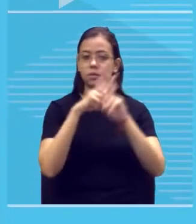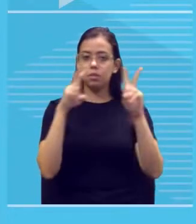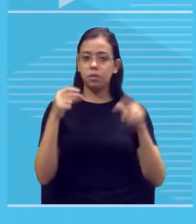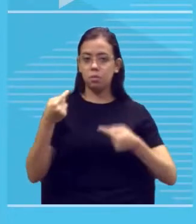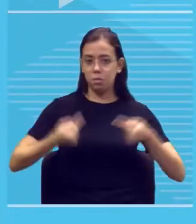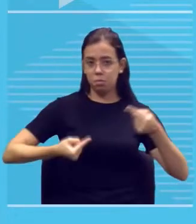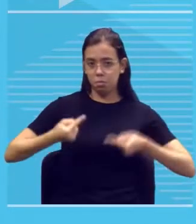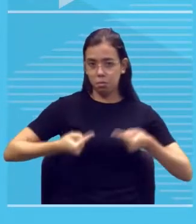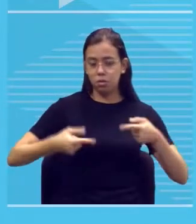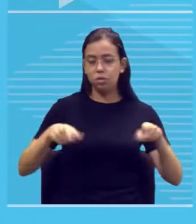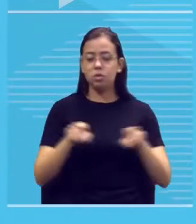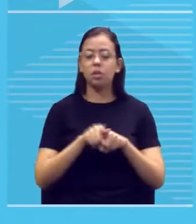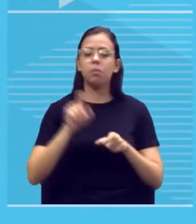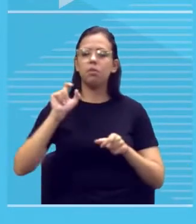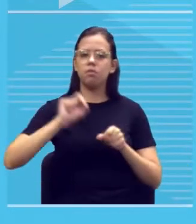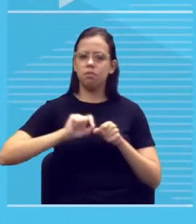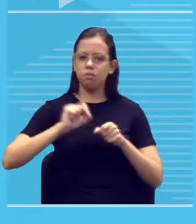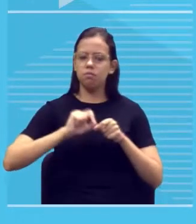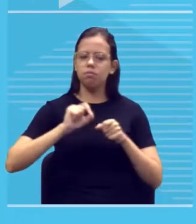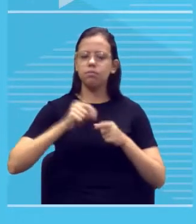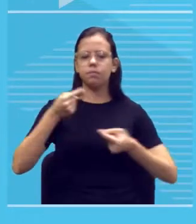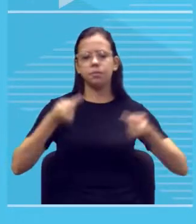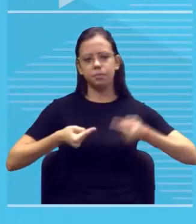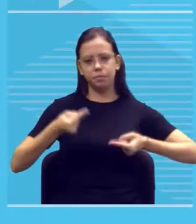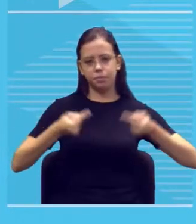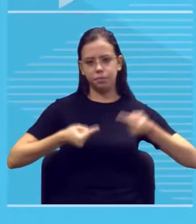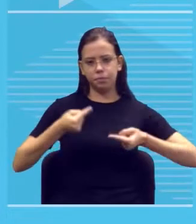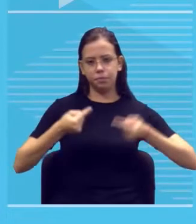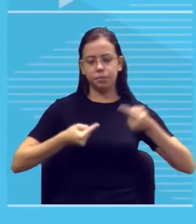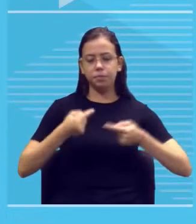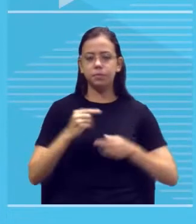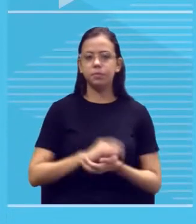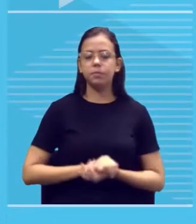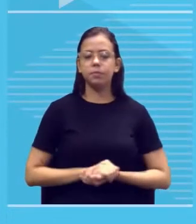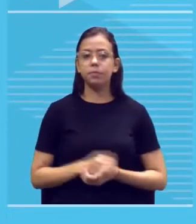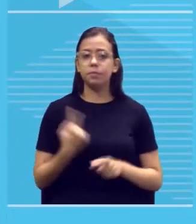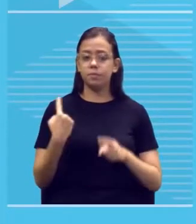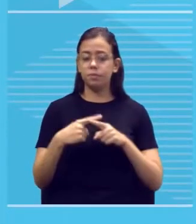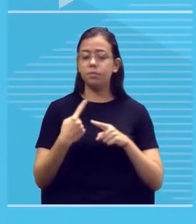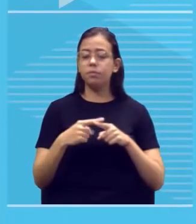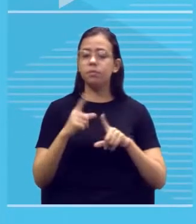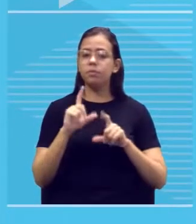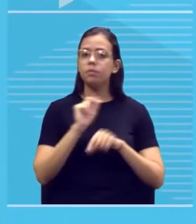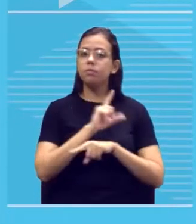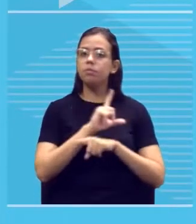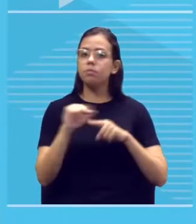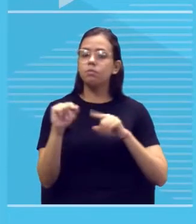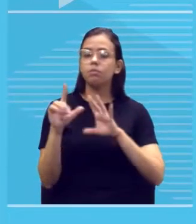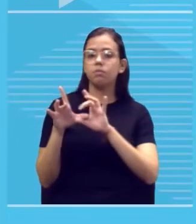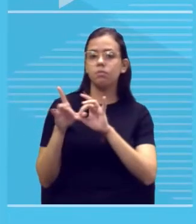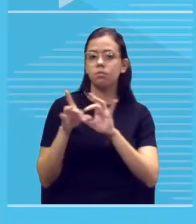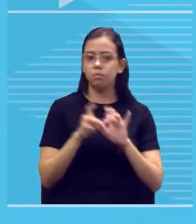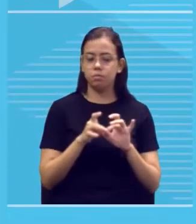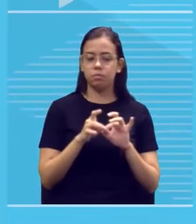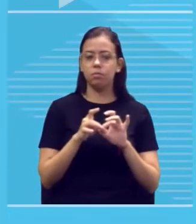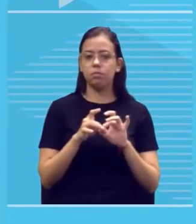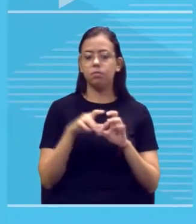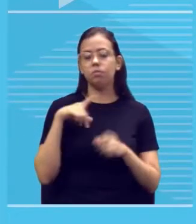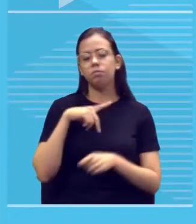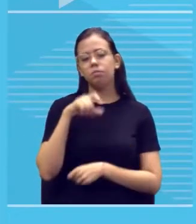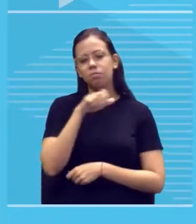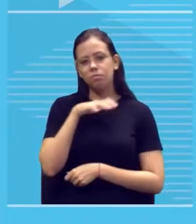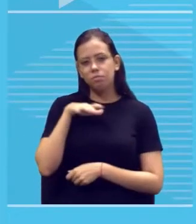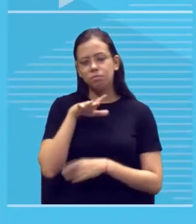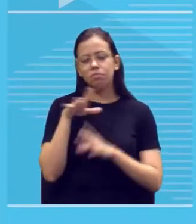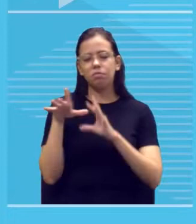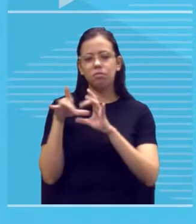e fazer política o que ele sai de uma situação de uma atmosfera